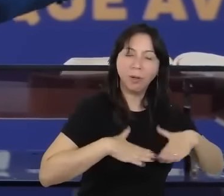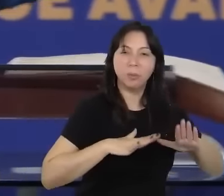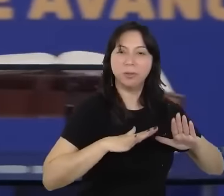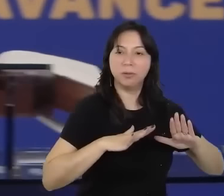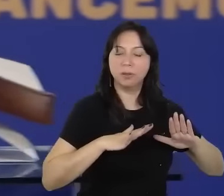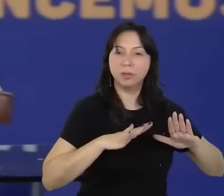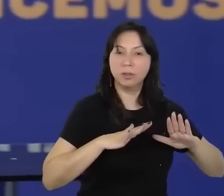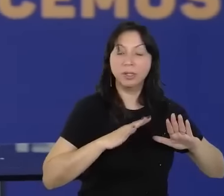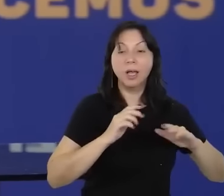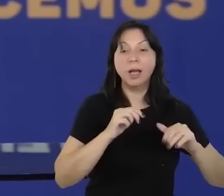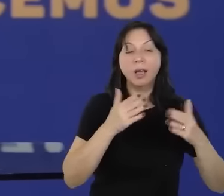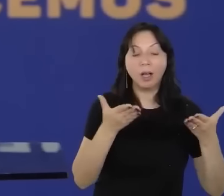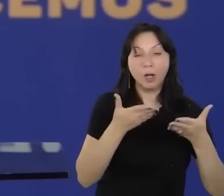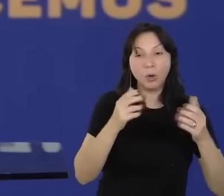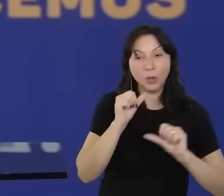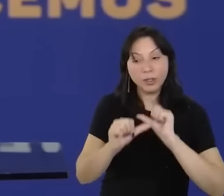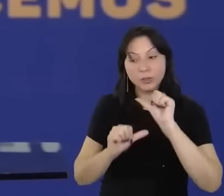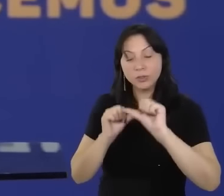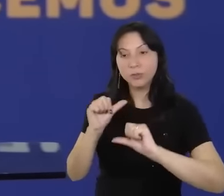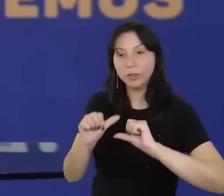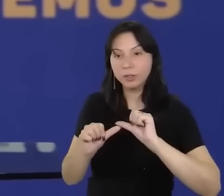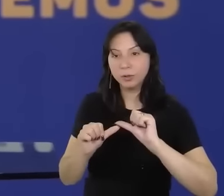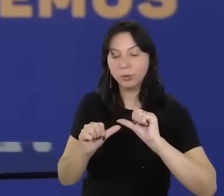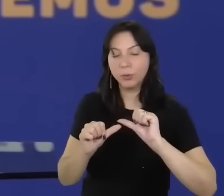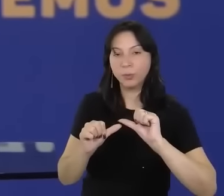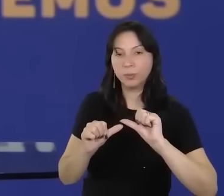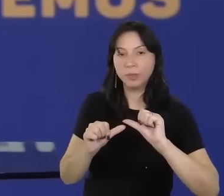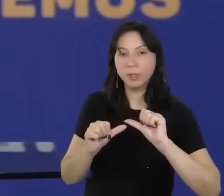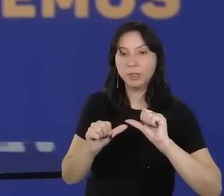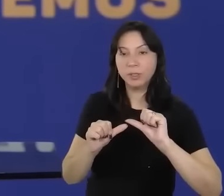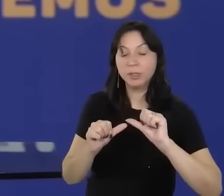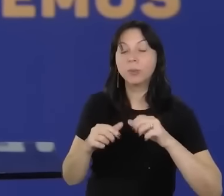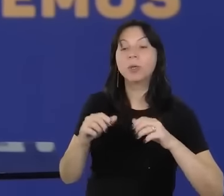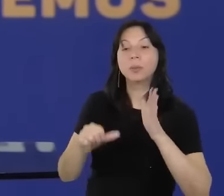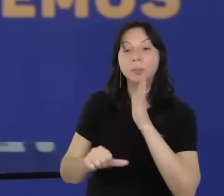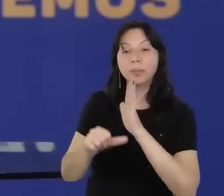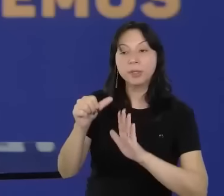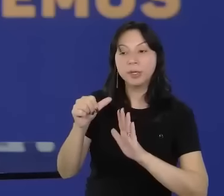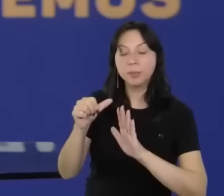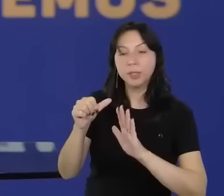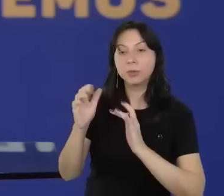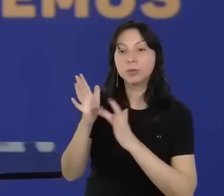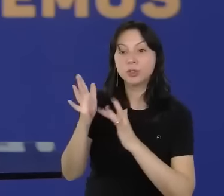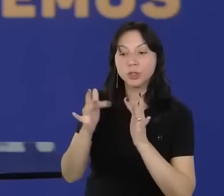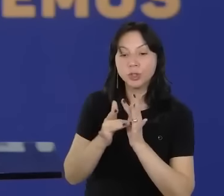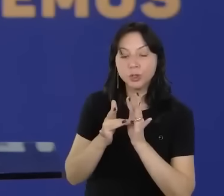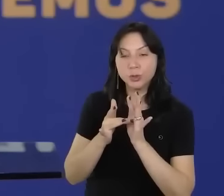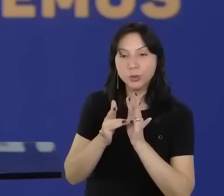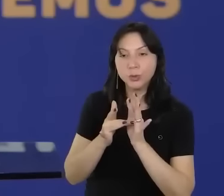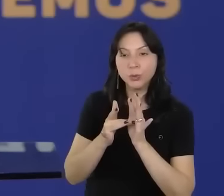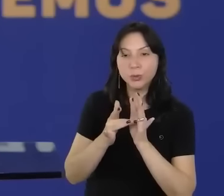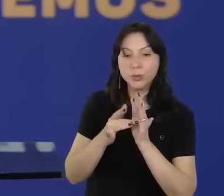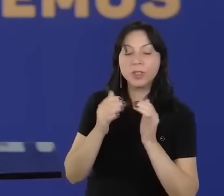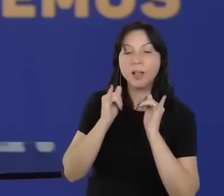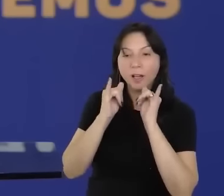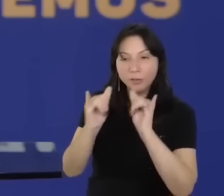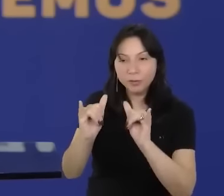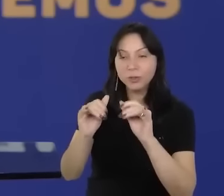antes de Jesus acalmar a tempestade Jesus acalma os discípulos T de bom ânimo sou eu não